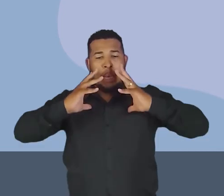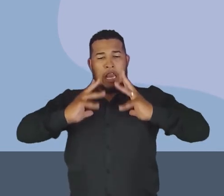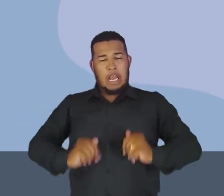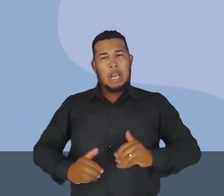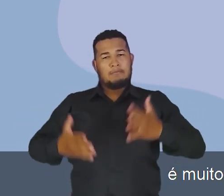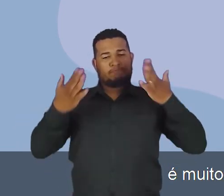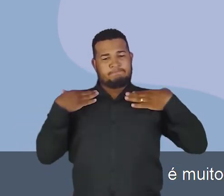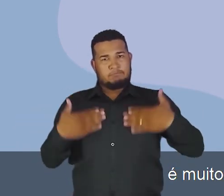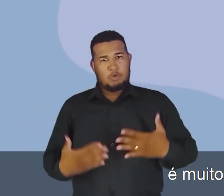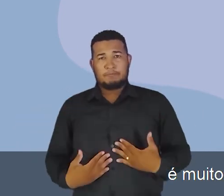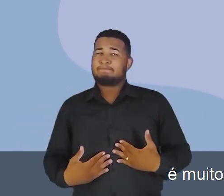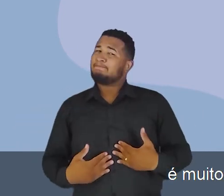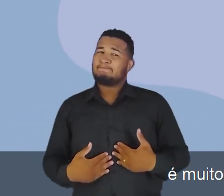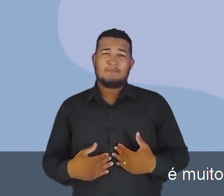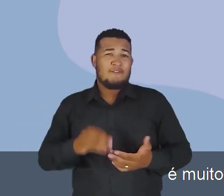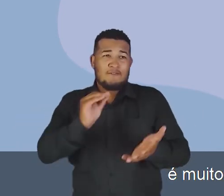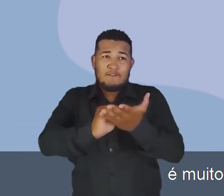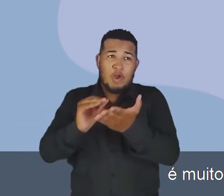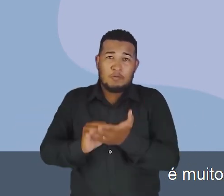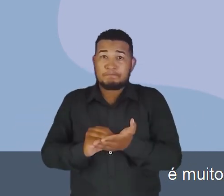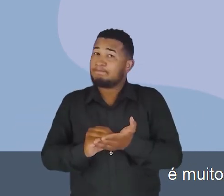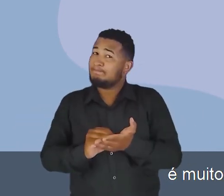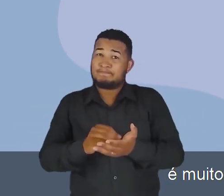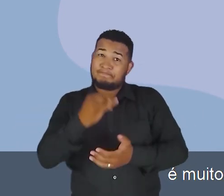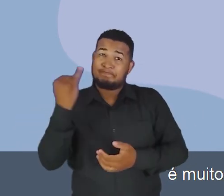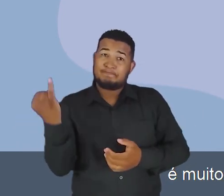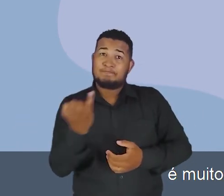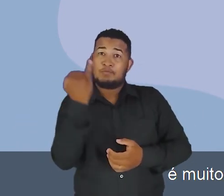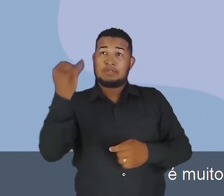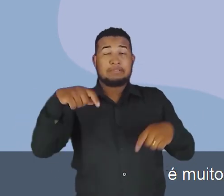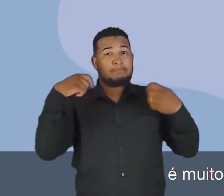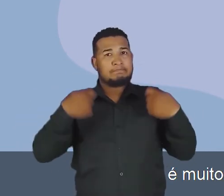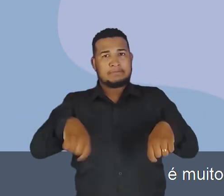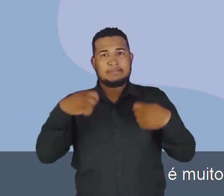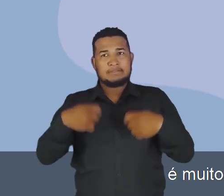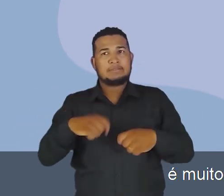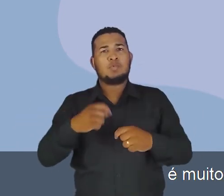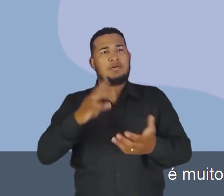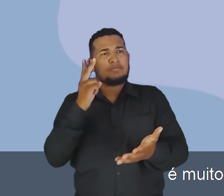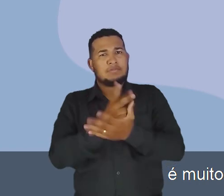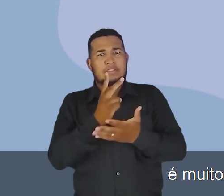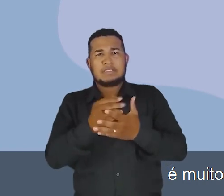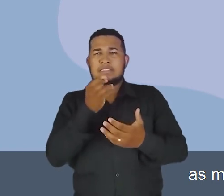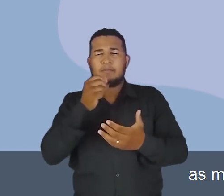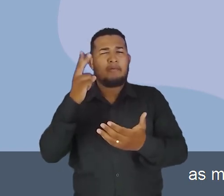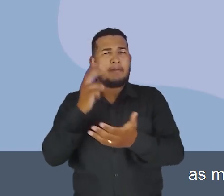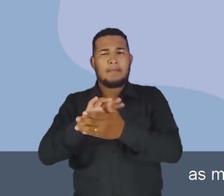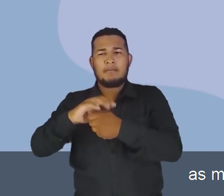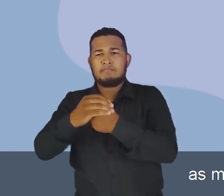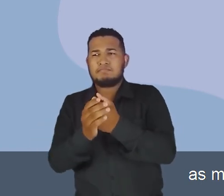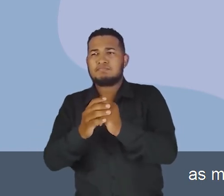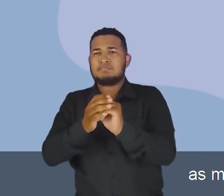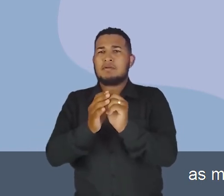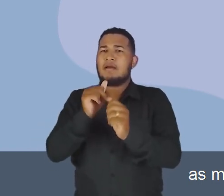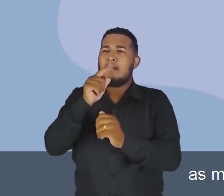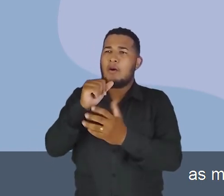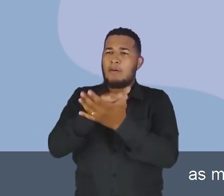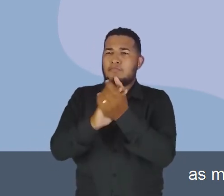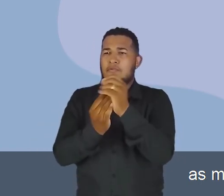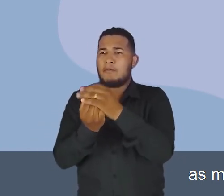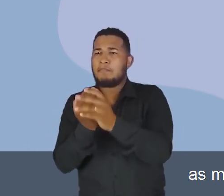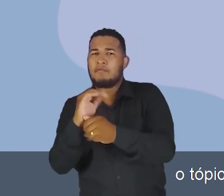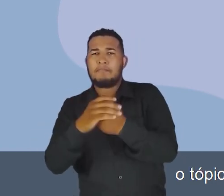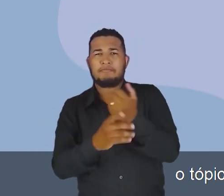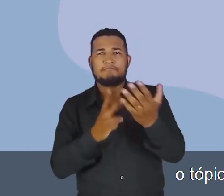higiene é muito importante. Você tem que ter um hábito de higiene, de lavar as mãos corretamente para evitar várias dessas